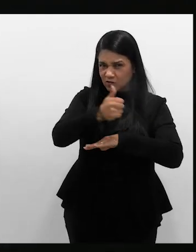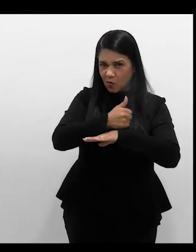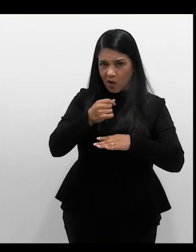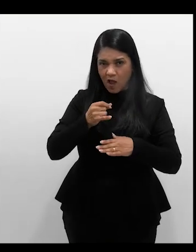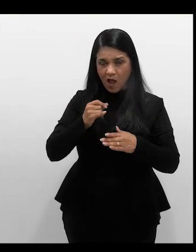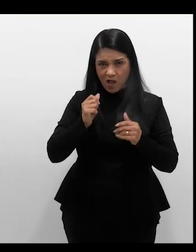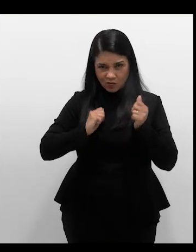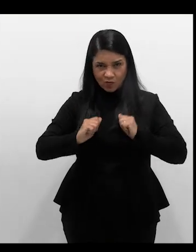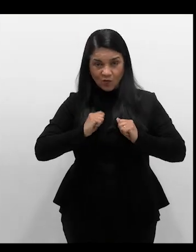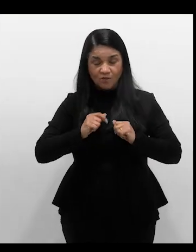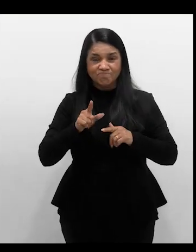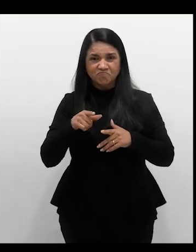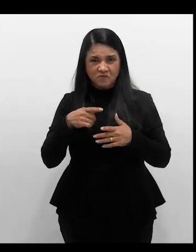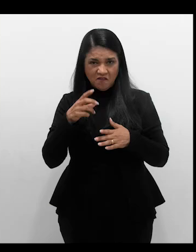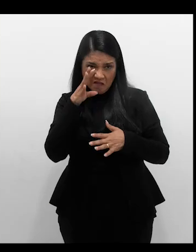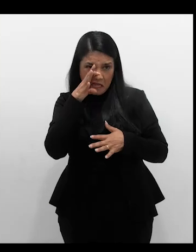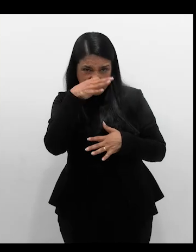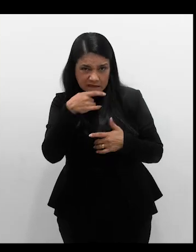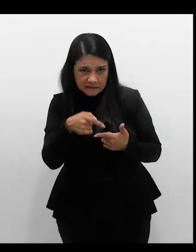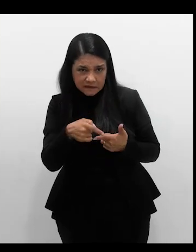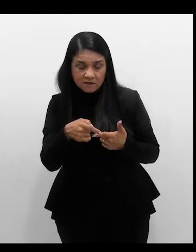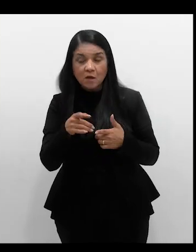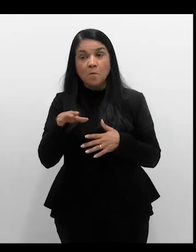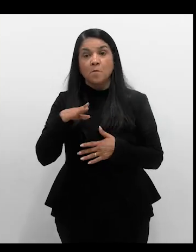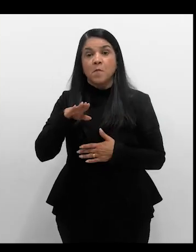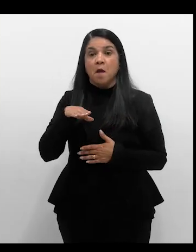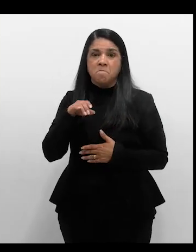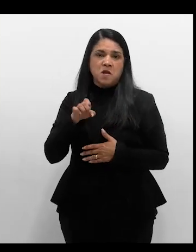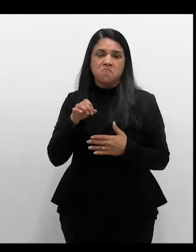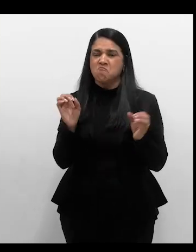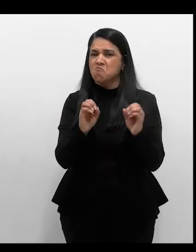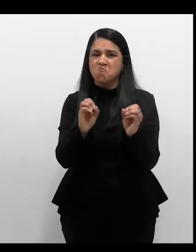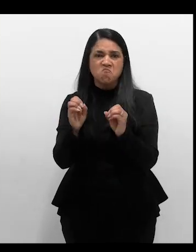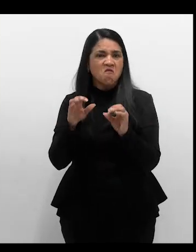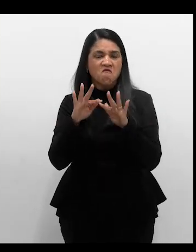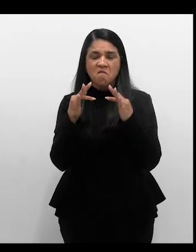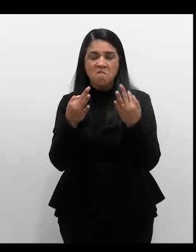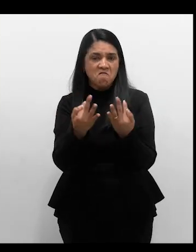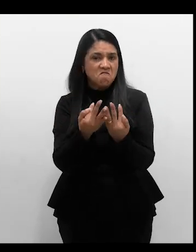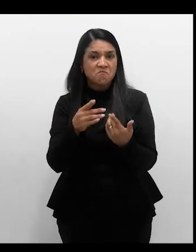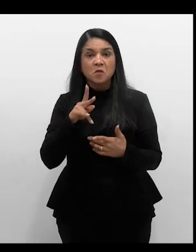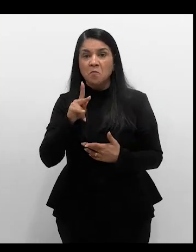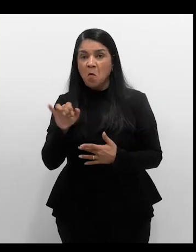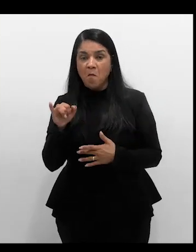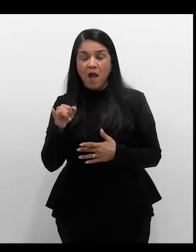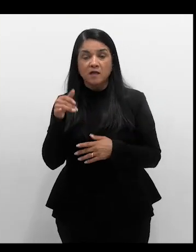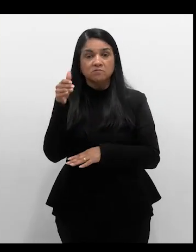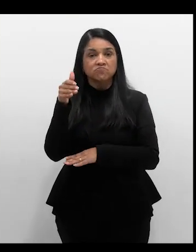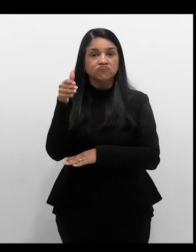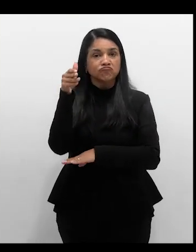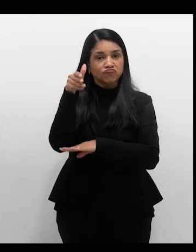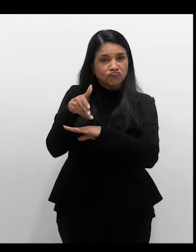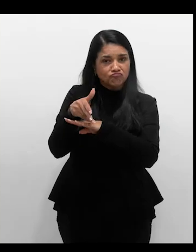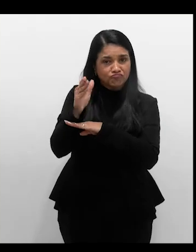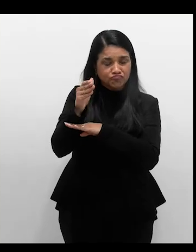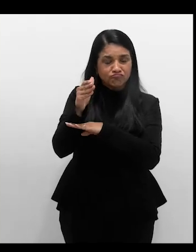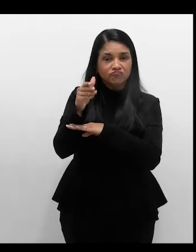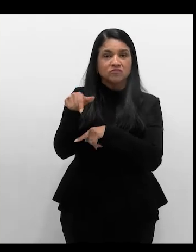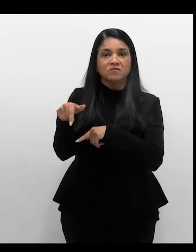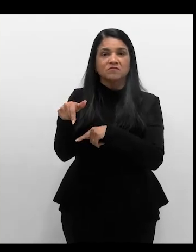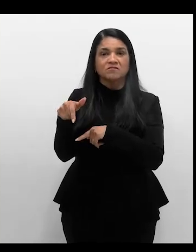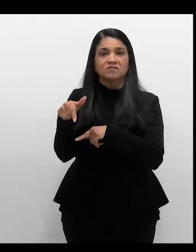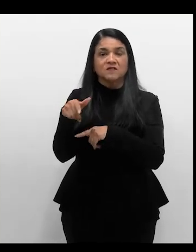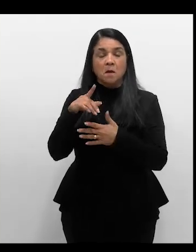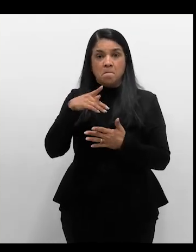resistência? Olha, não teve, incrivelmente não teve. Meu pai é motorista de praça, cearense, aquela figura machista,